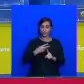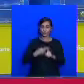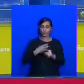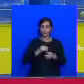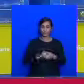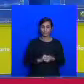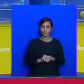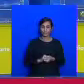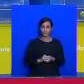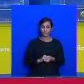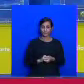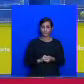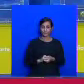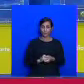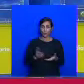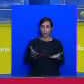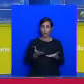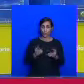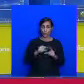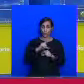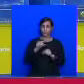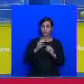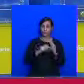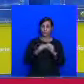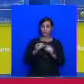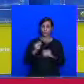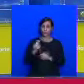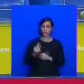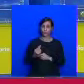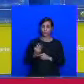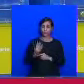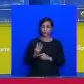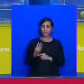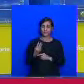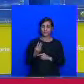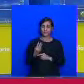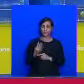da Dupla Sena hoje sorteio do concurso 2434